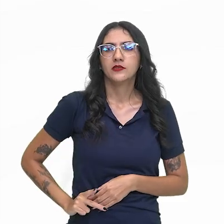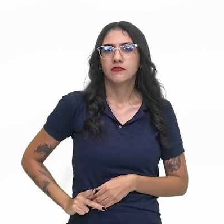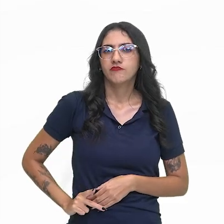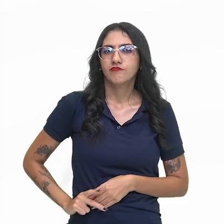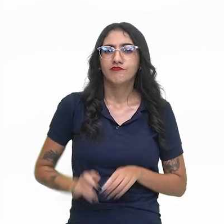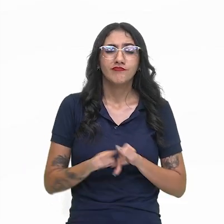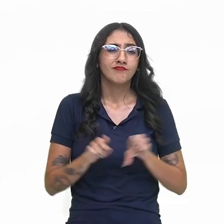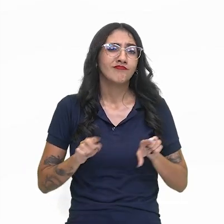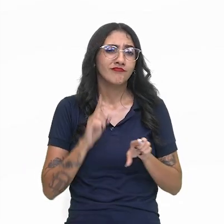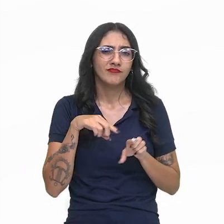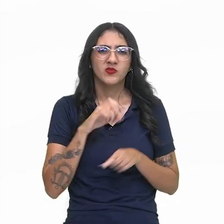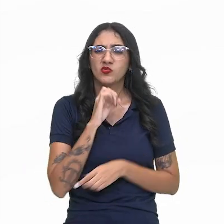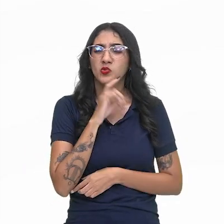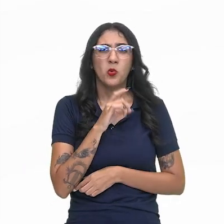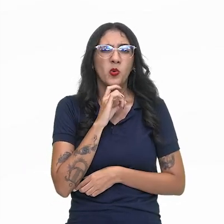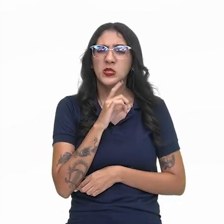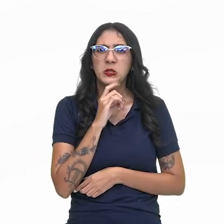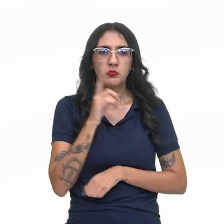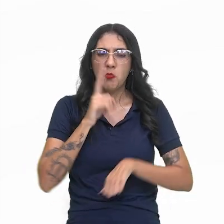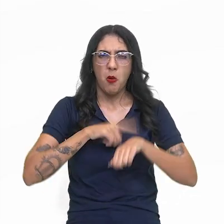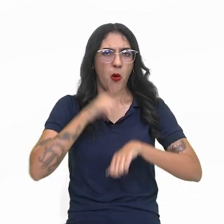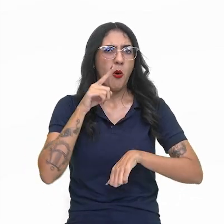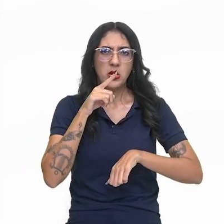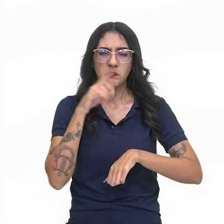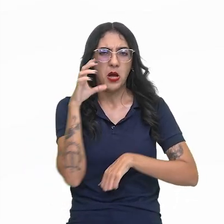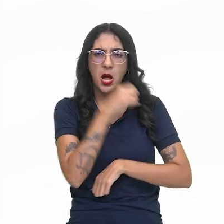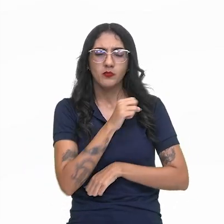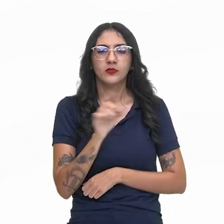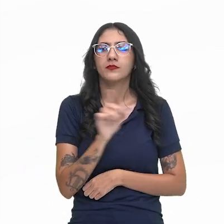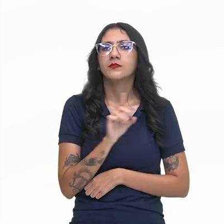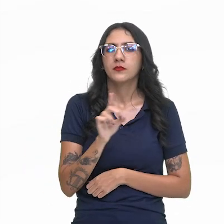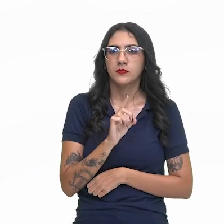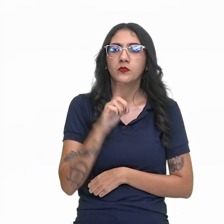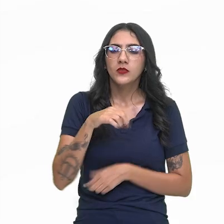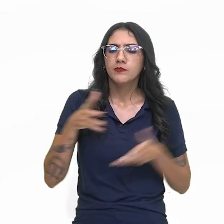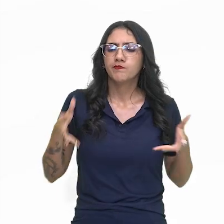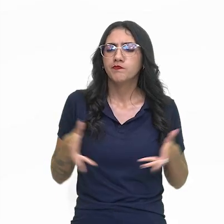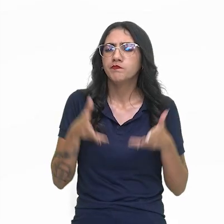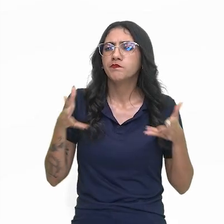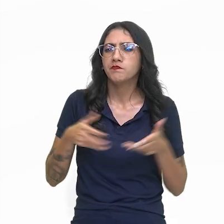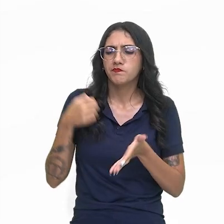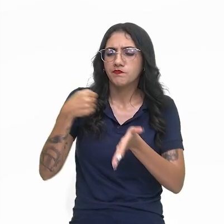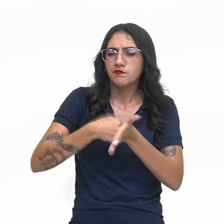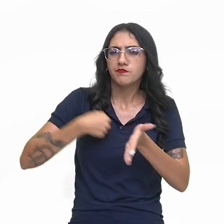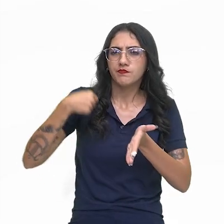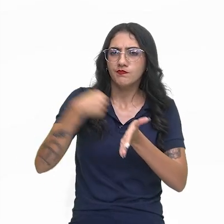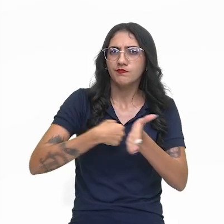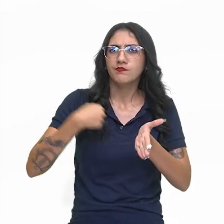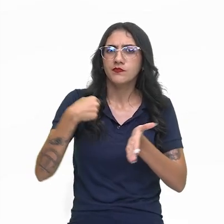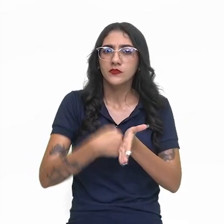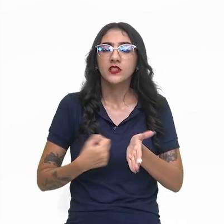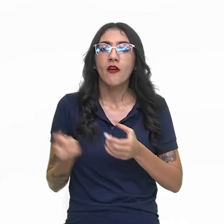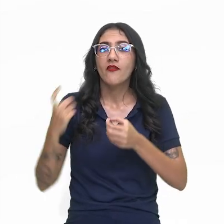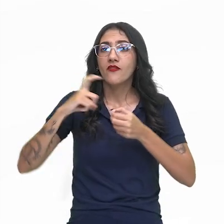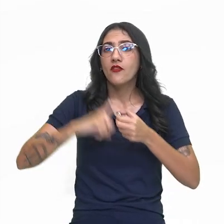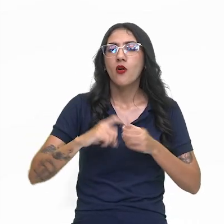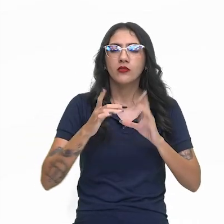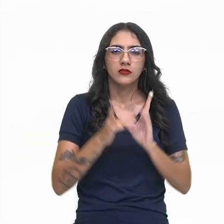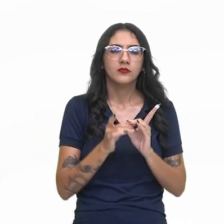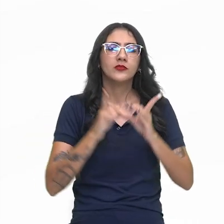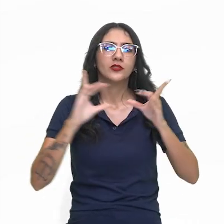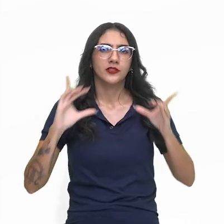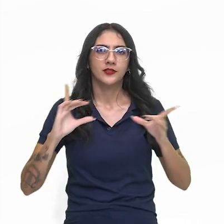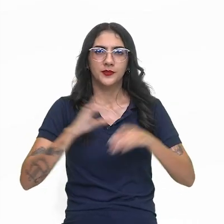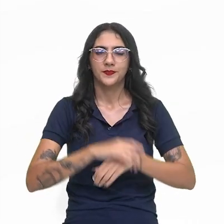tenha obtido sucesso imediato, o movimento fortaleceu a luta pela redemocratização.